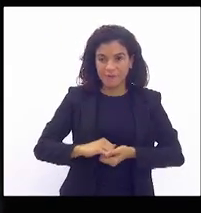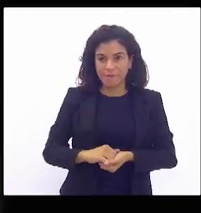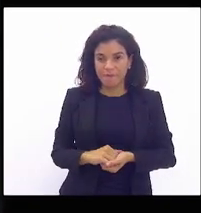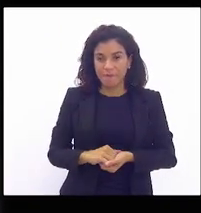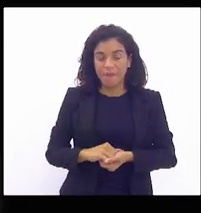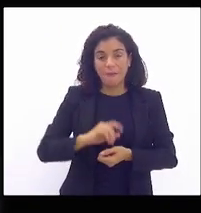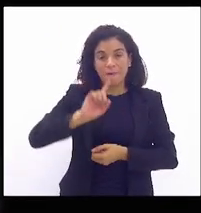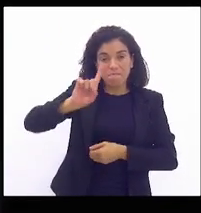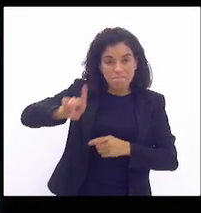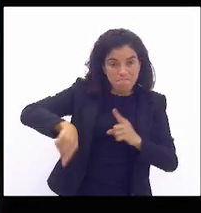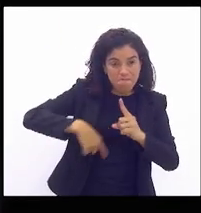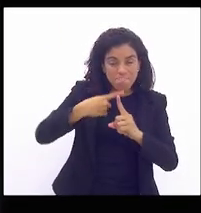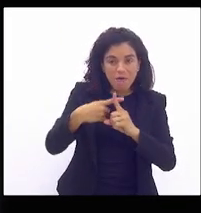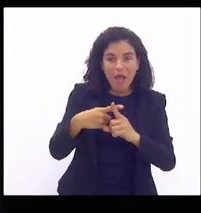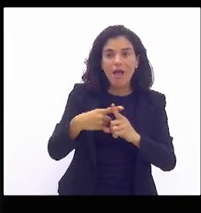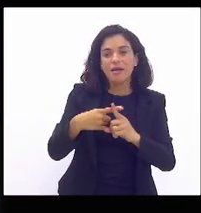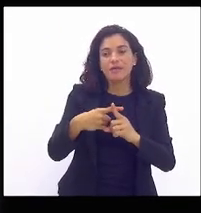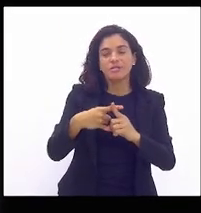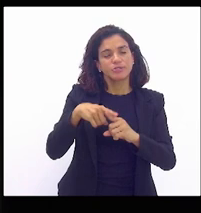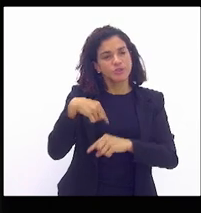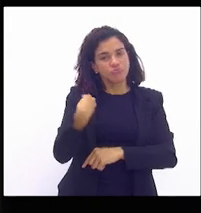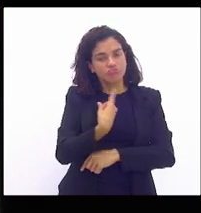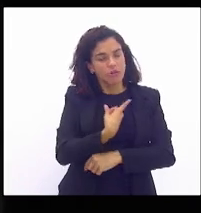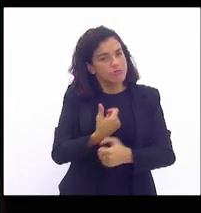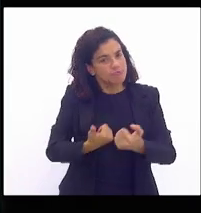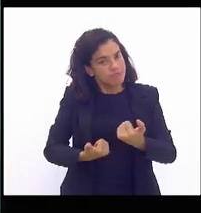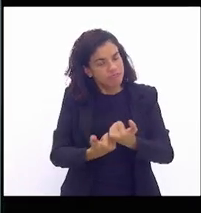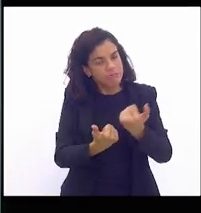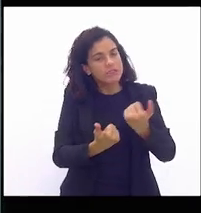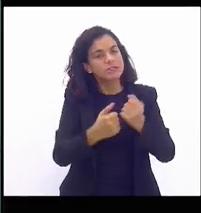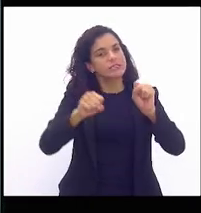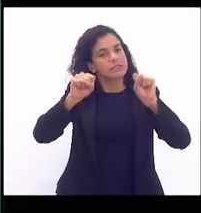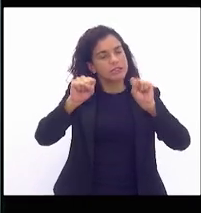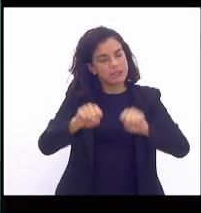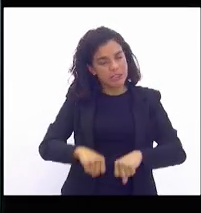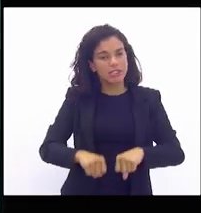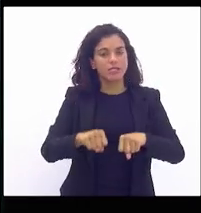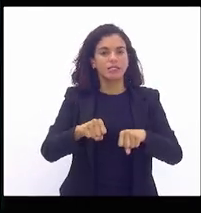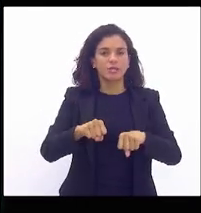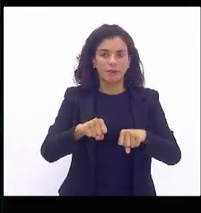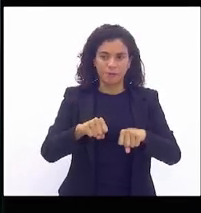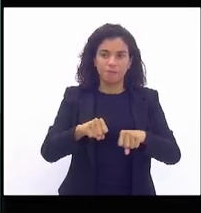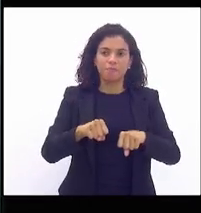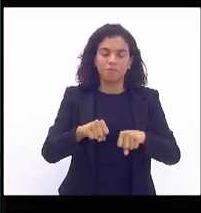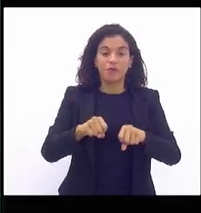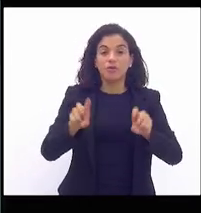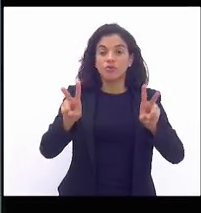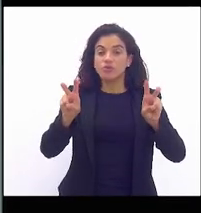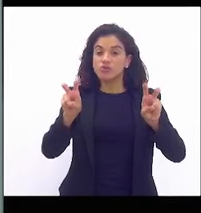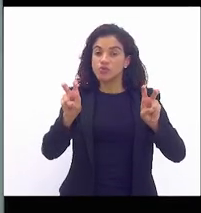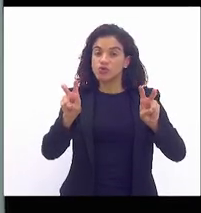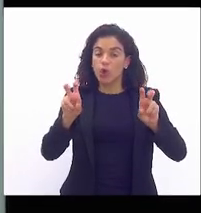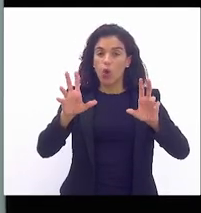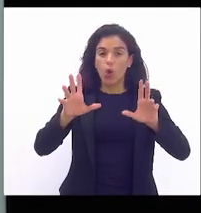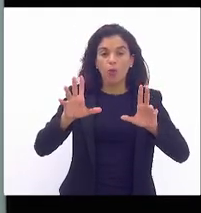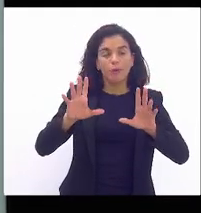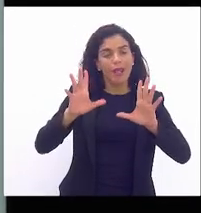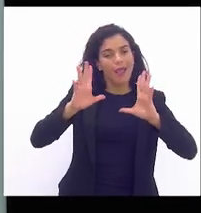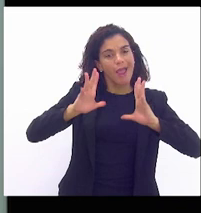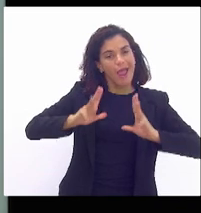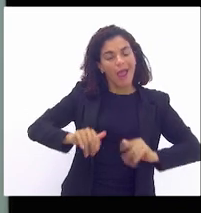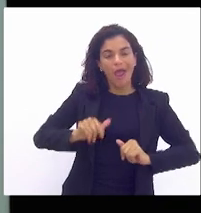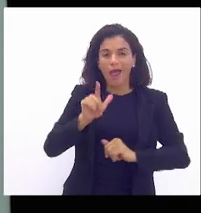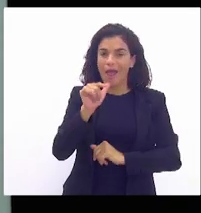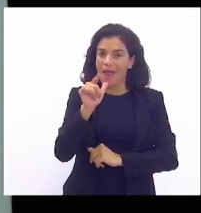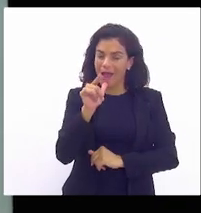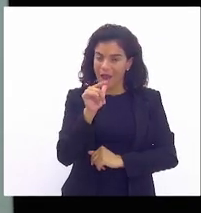Além disso, nós contribuímos, sim, para a questão hídrica. A